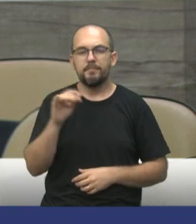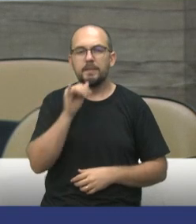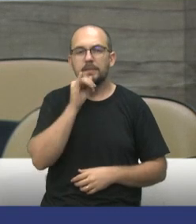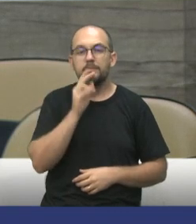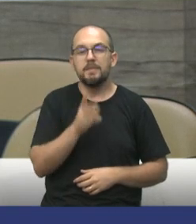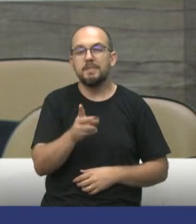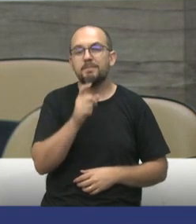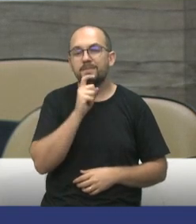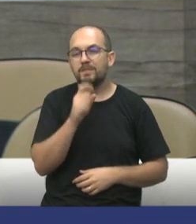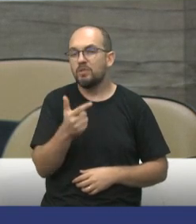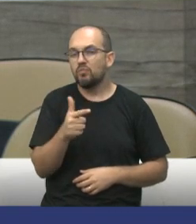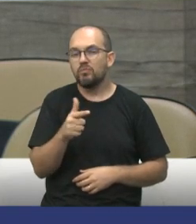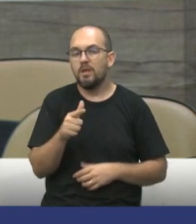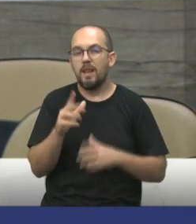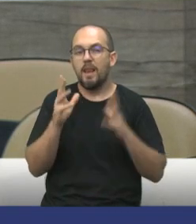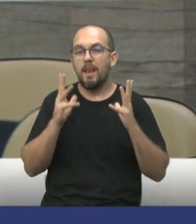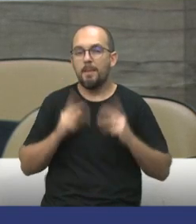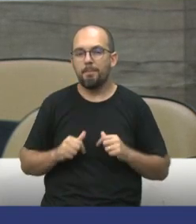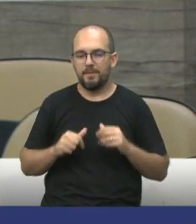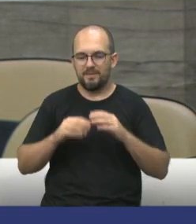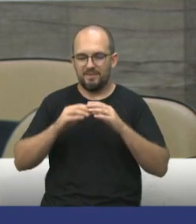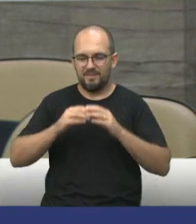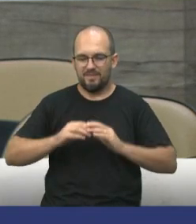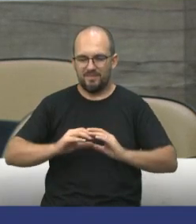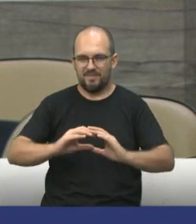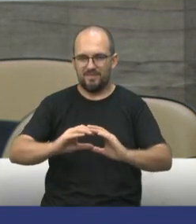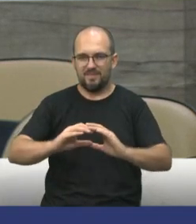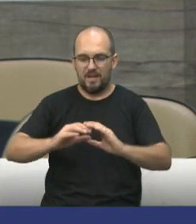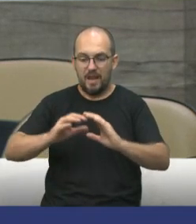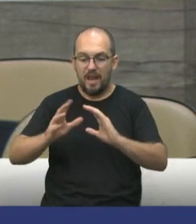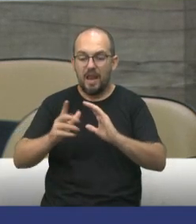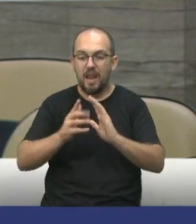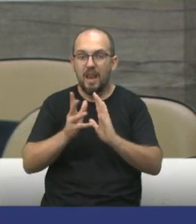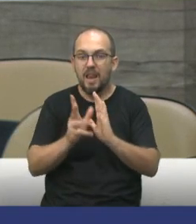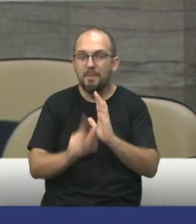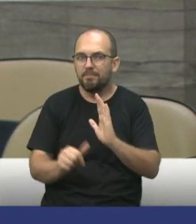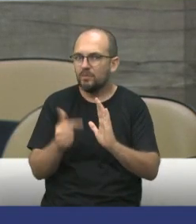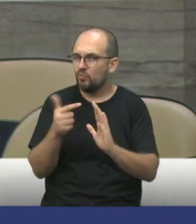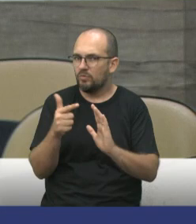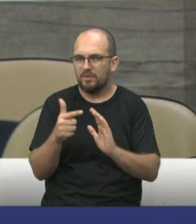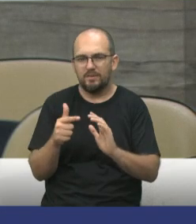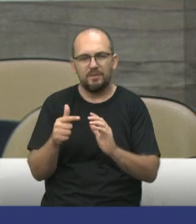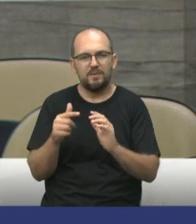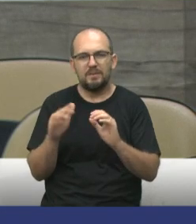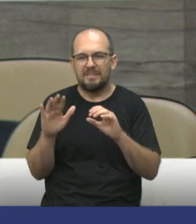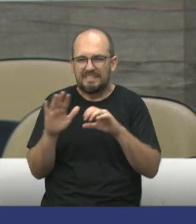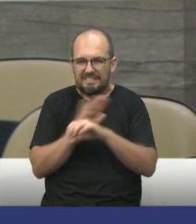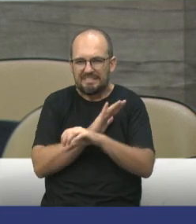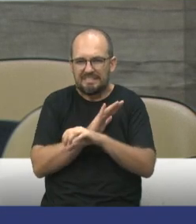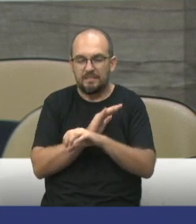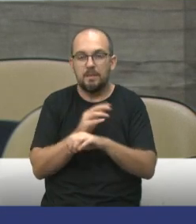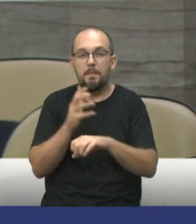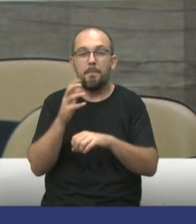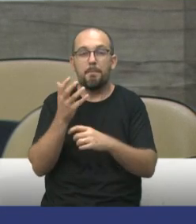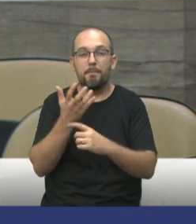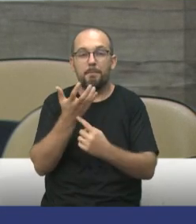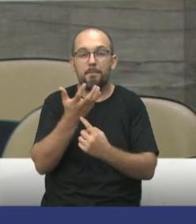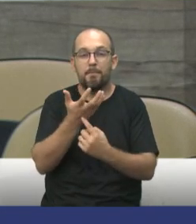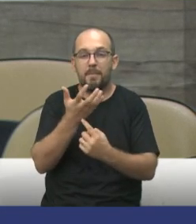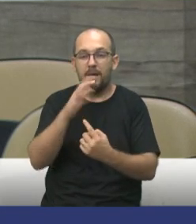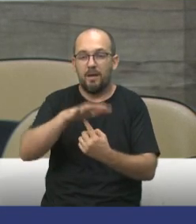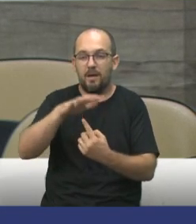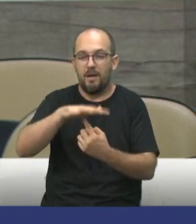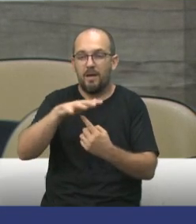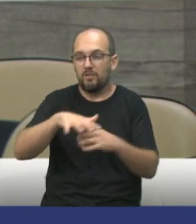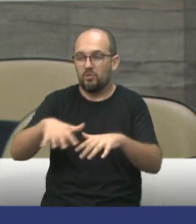Verde não tem limpeza de bueiro, está tudo congestionado, mato alto. O ponto de ônibus lá é escuro, tem